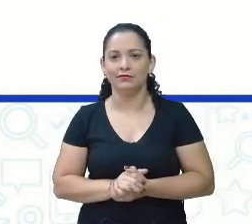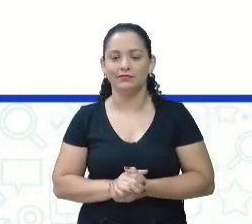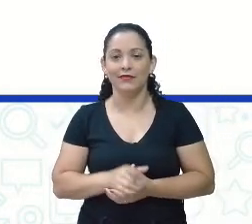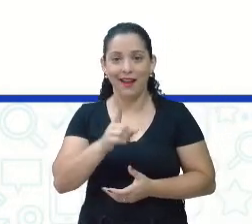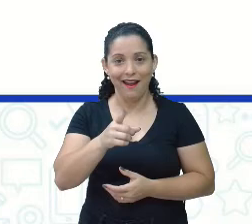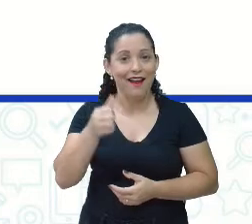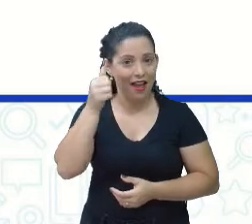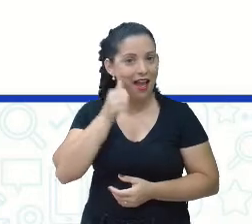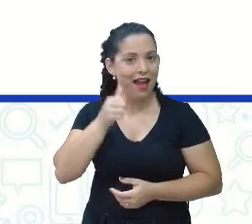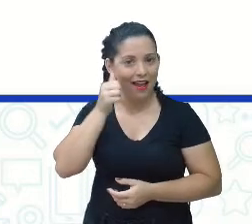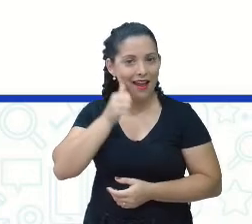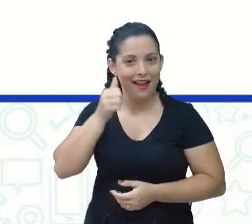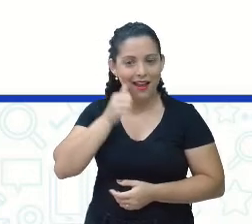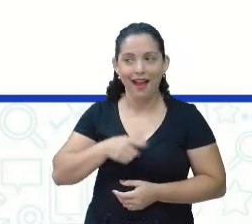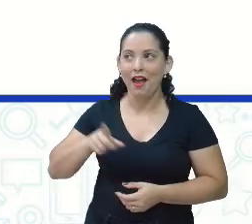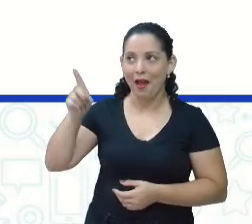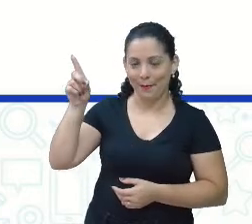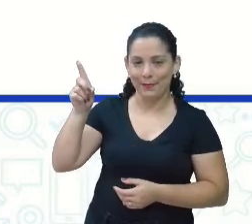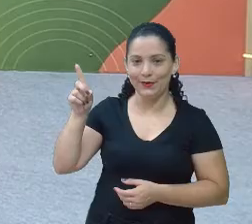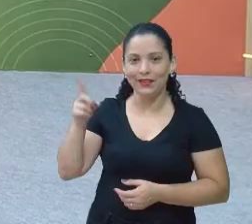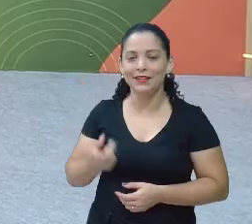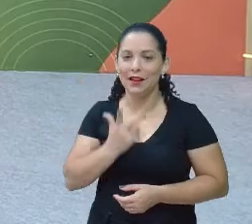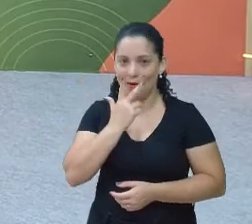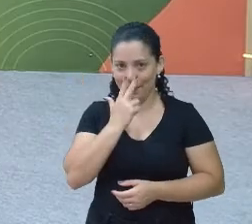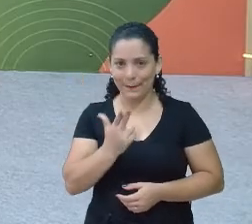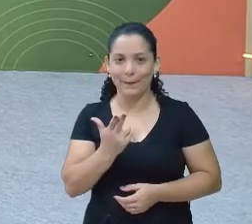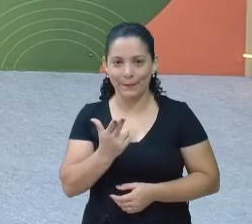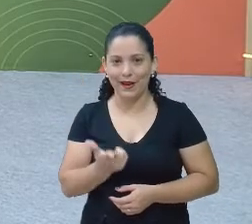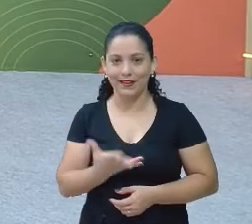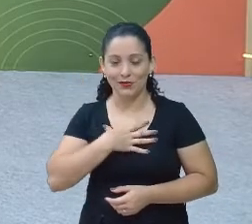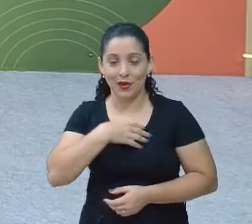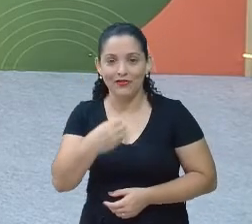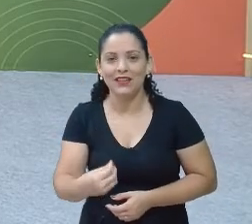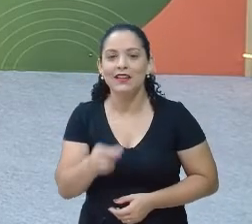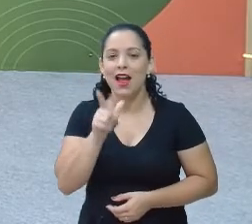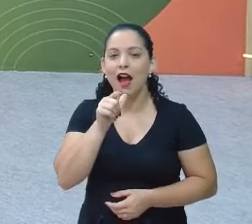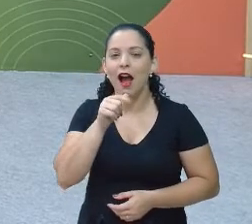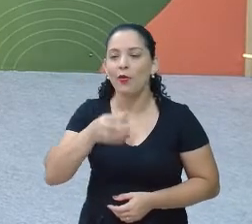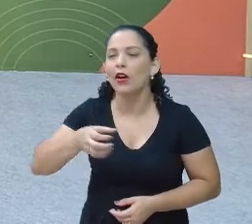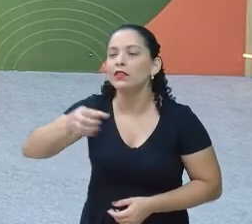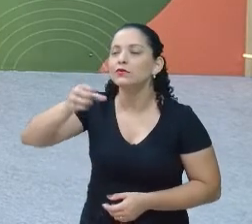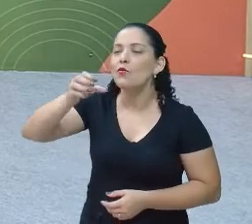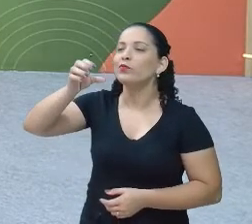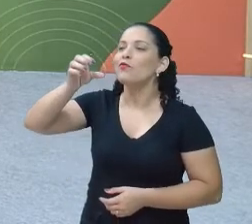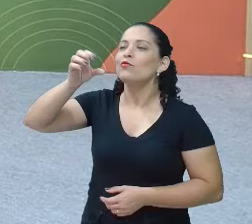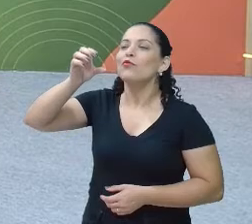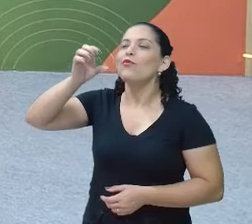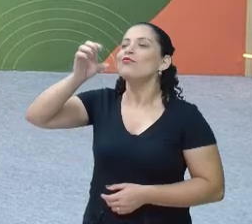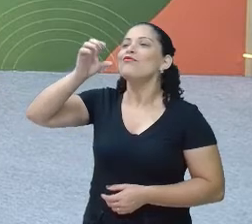filha. De 10 meses, ela pega uma garrafinha de água assim, bebe água até perder a respiração, o fôlego,